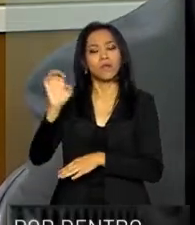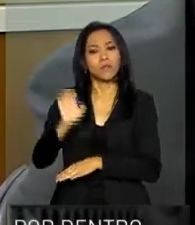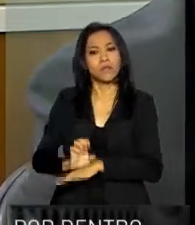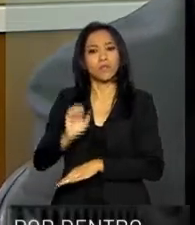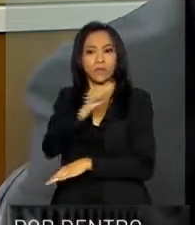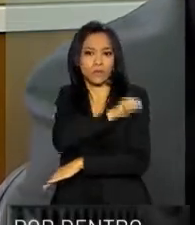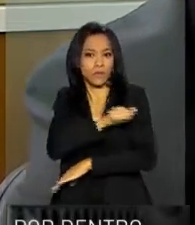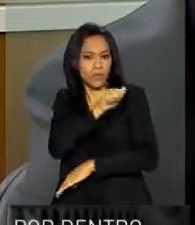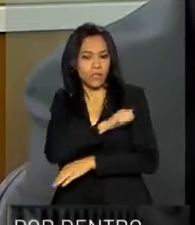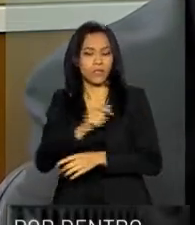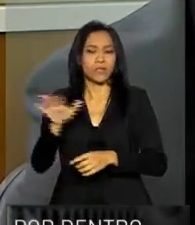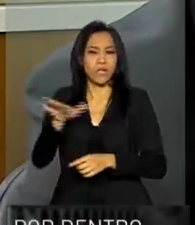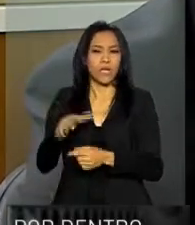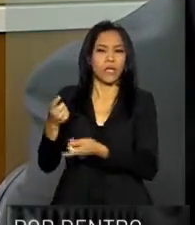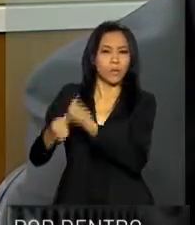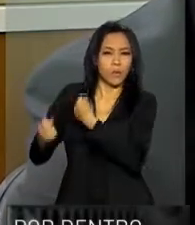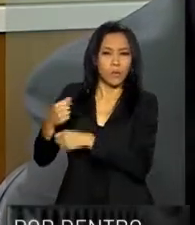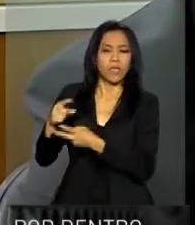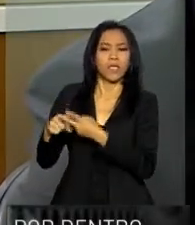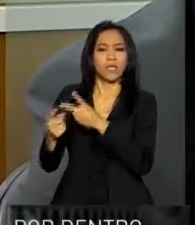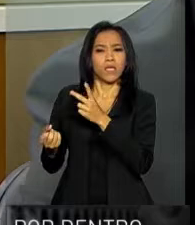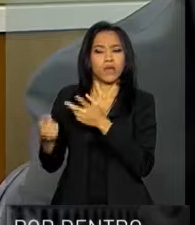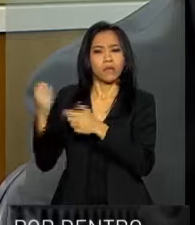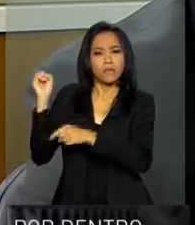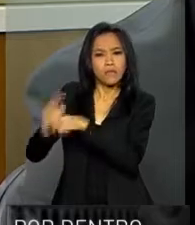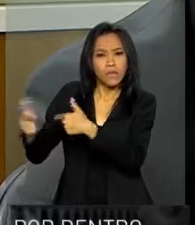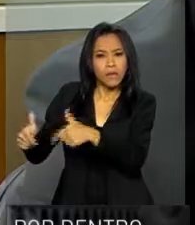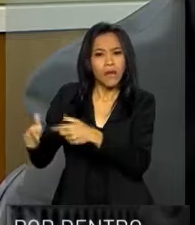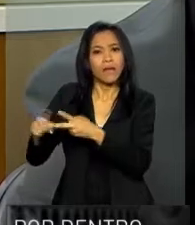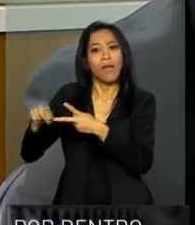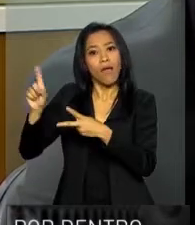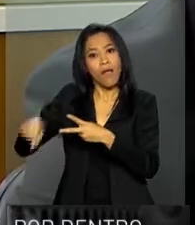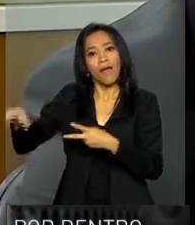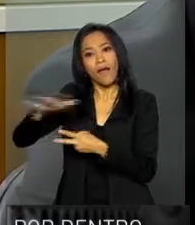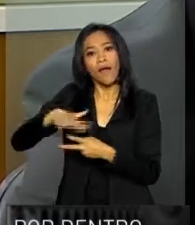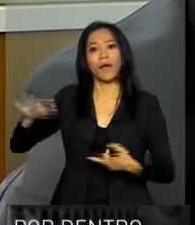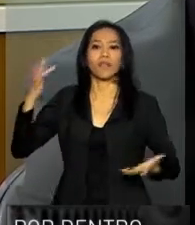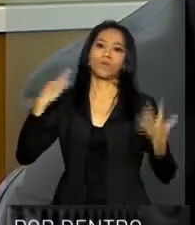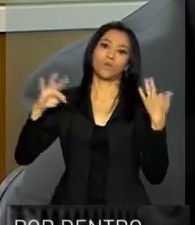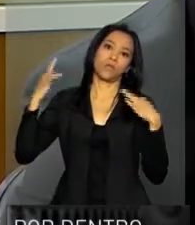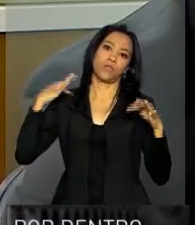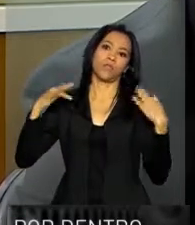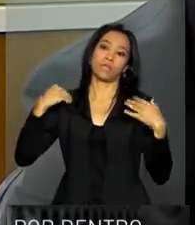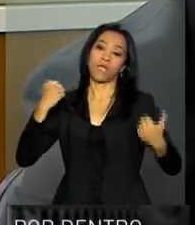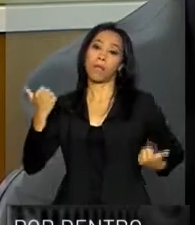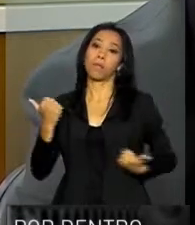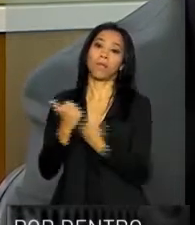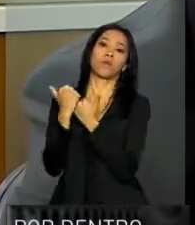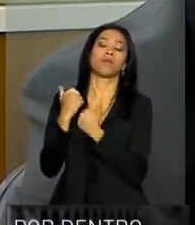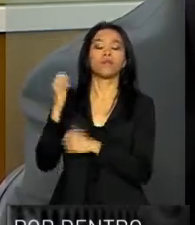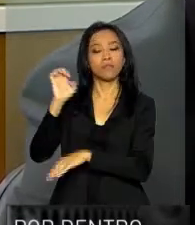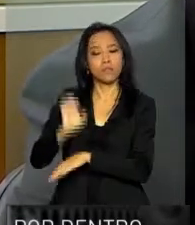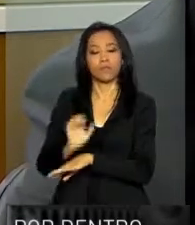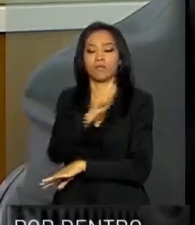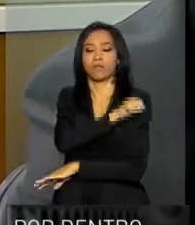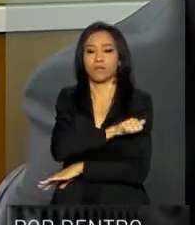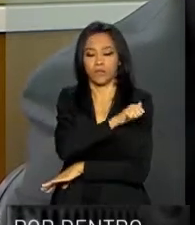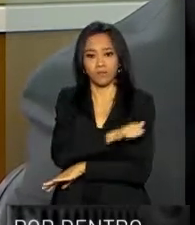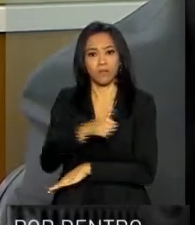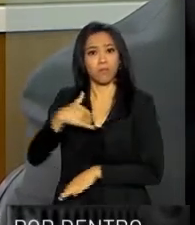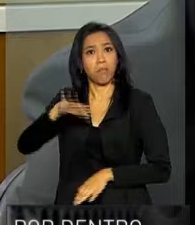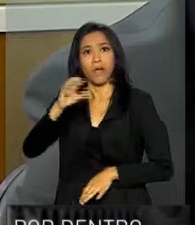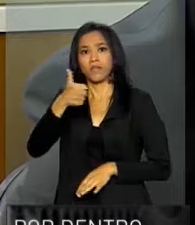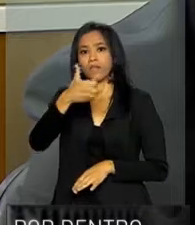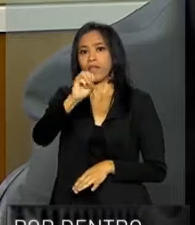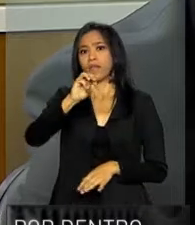é econômica de geração de empregos de programas é o setor turístico que foi o setor que mais investiu só os autores mais de 10 bilhões de reais